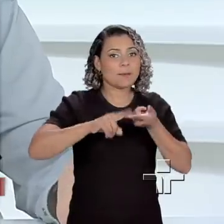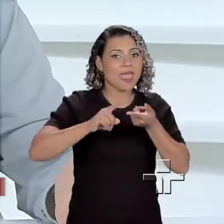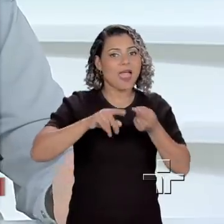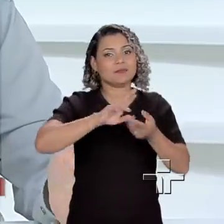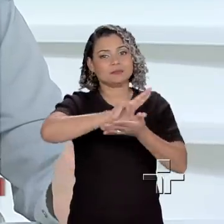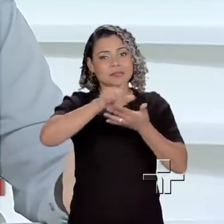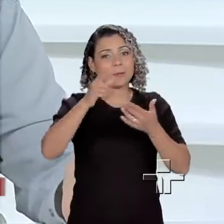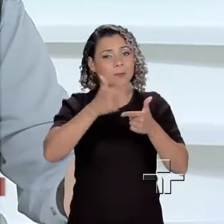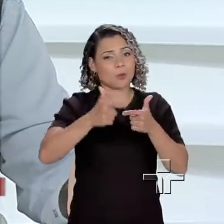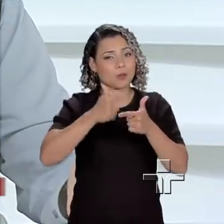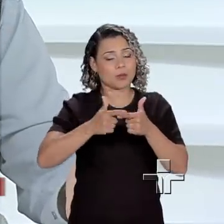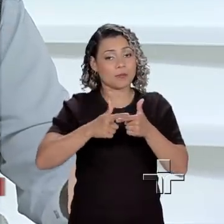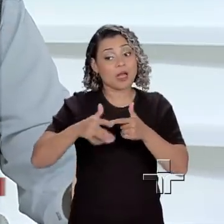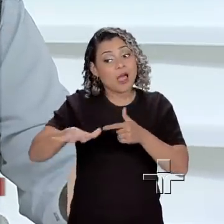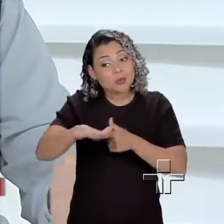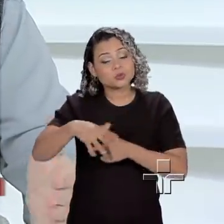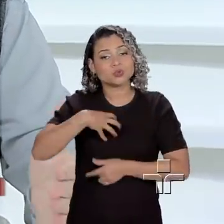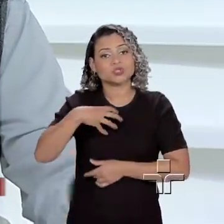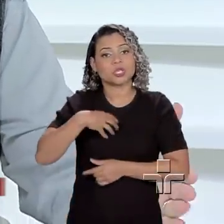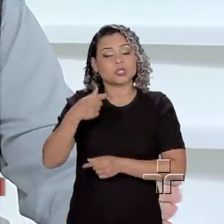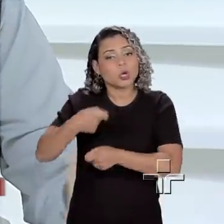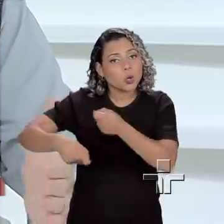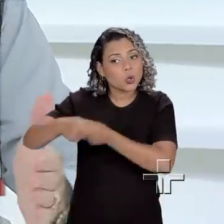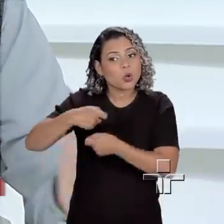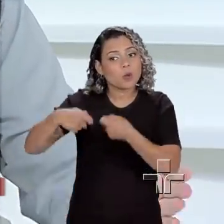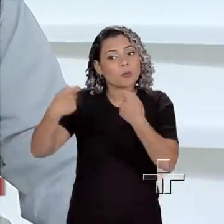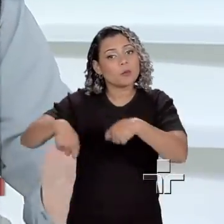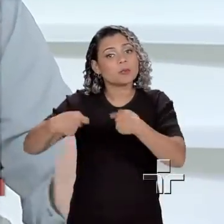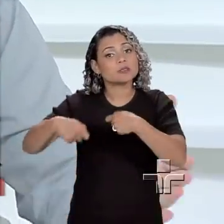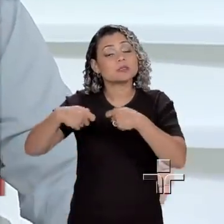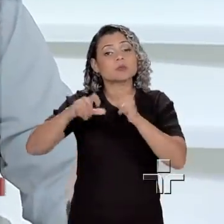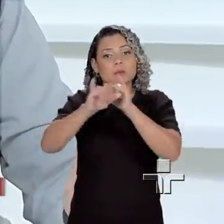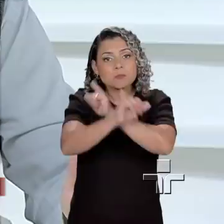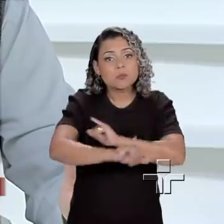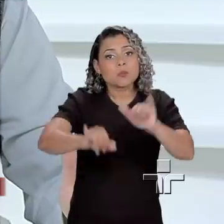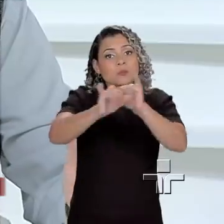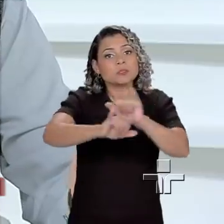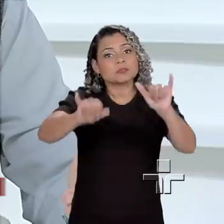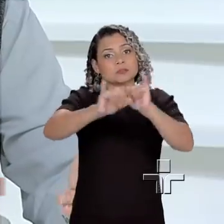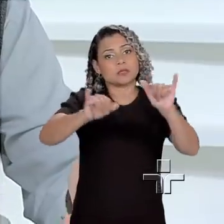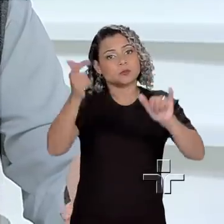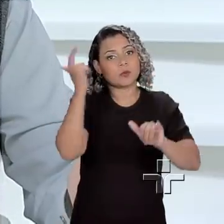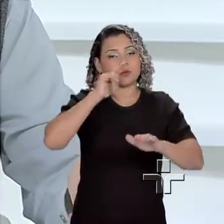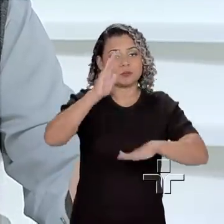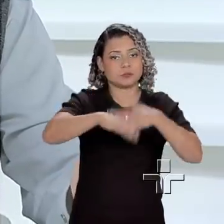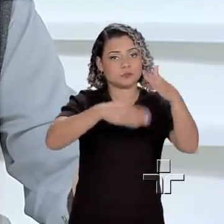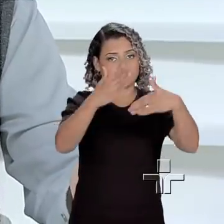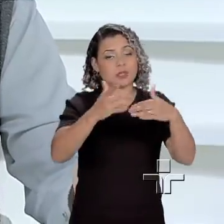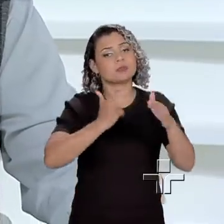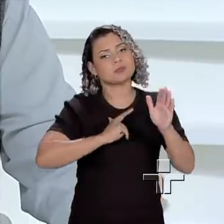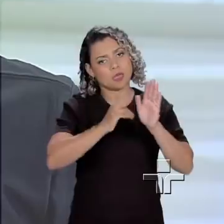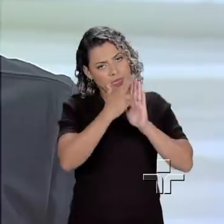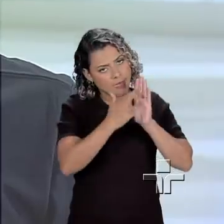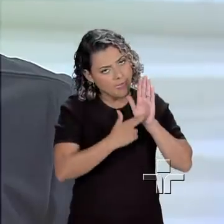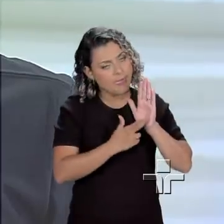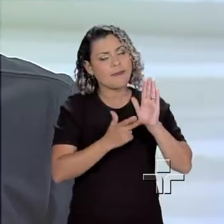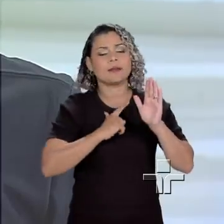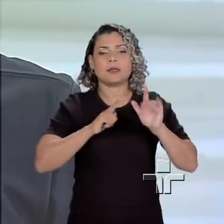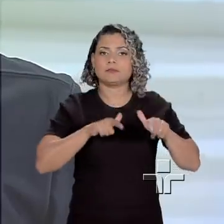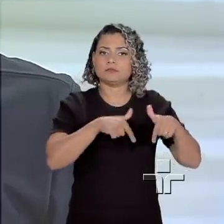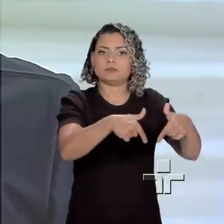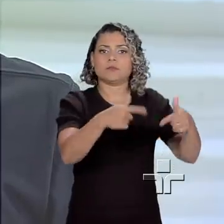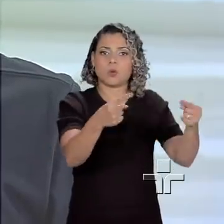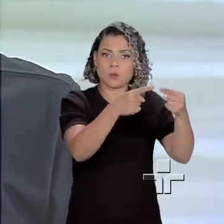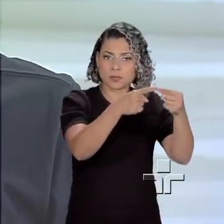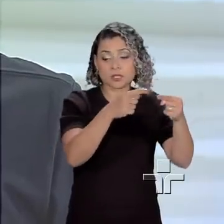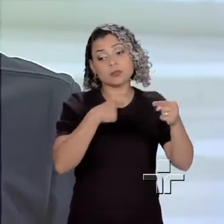modelo econômico, evidentemente, necessita da publicidade para poder se sustentar de alguma forma. Isso deve ter regras e deve ter condutas que são adequadas e